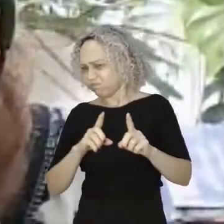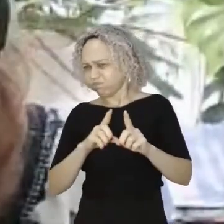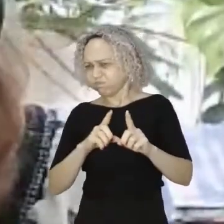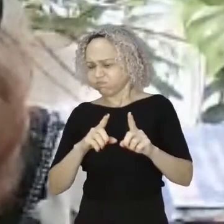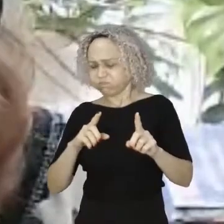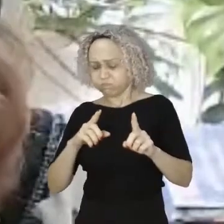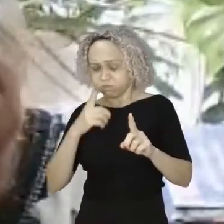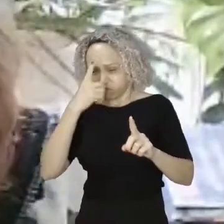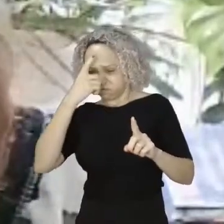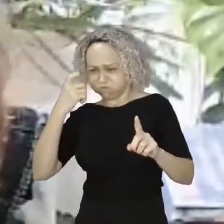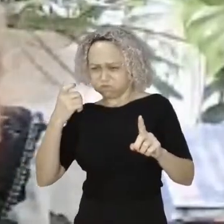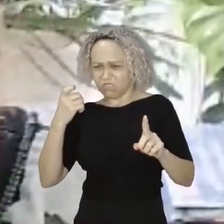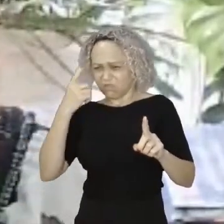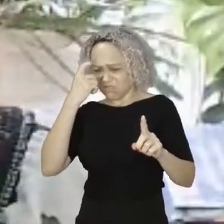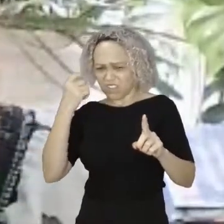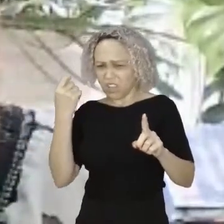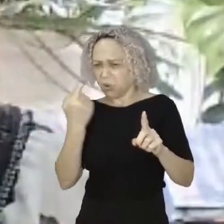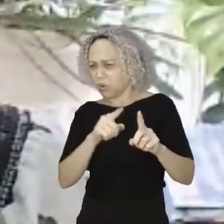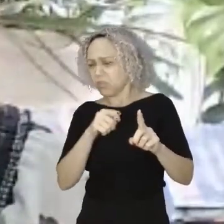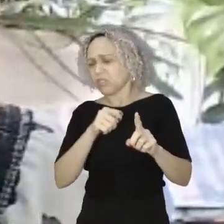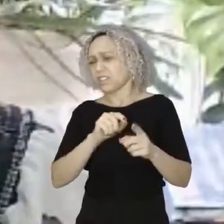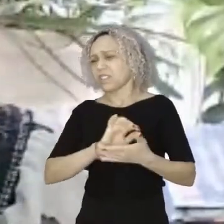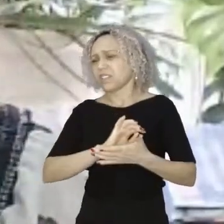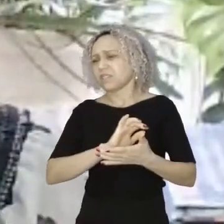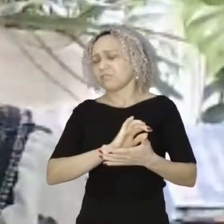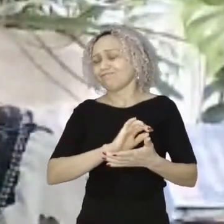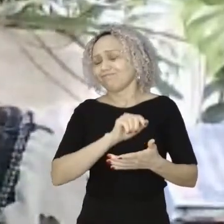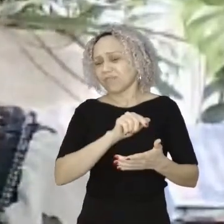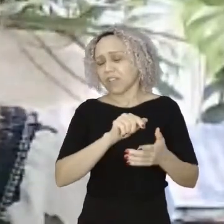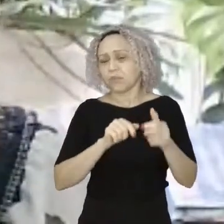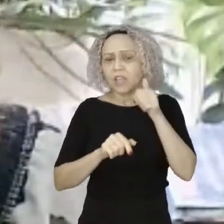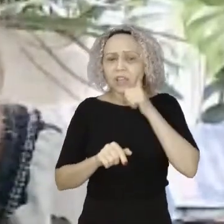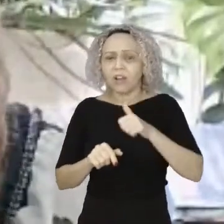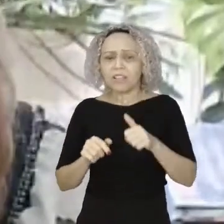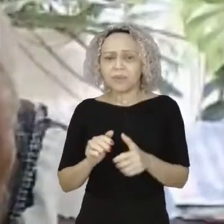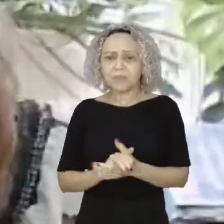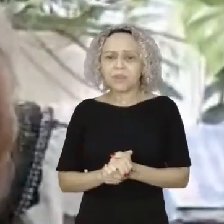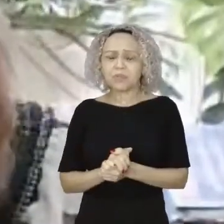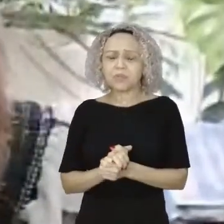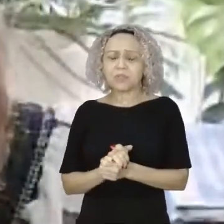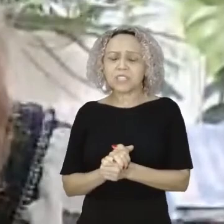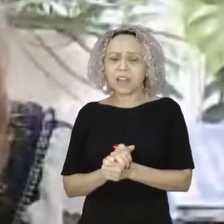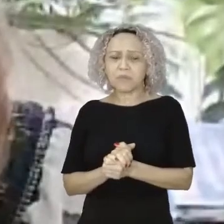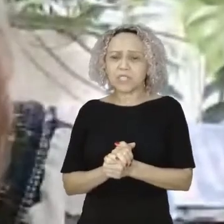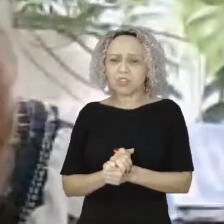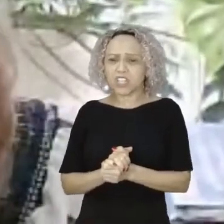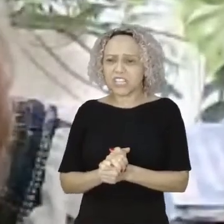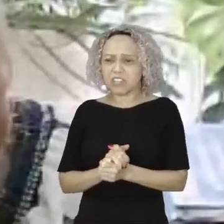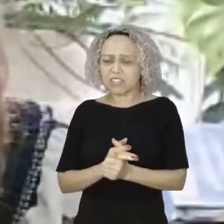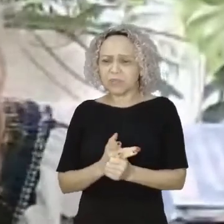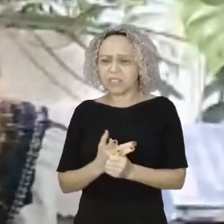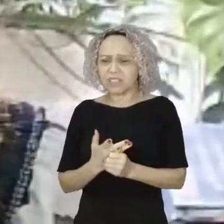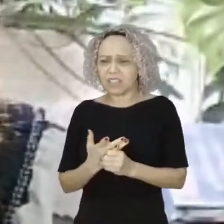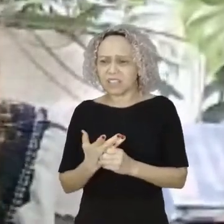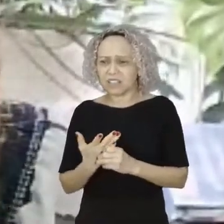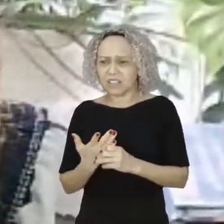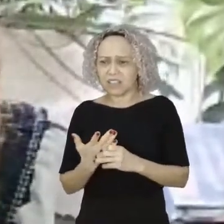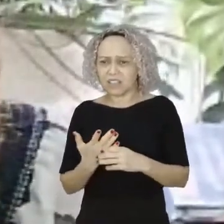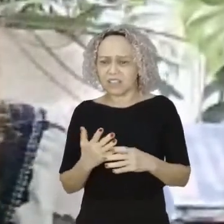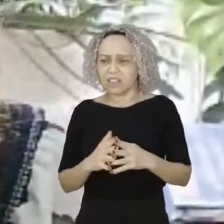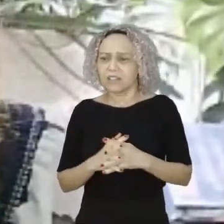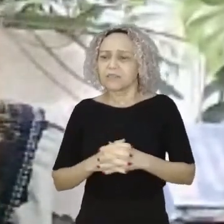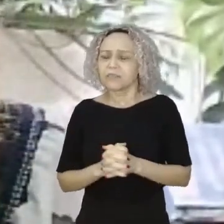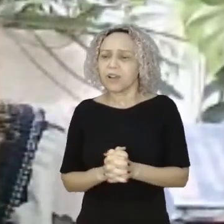violência doméstica, violência de todas as formas, chegando ao extremo do feminicídio, né? E isso